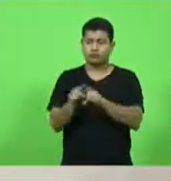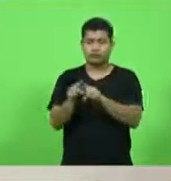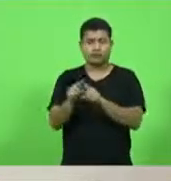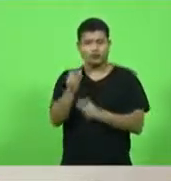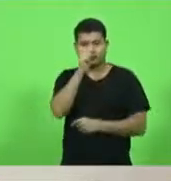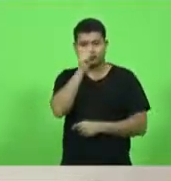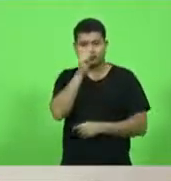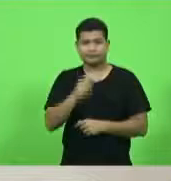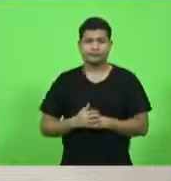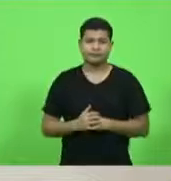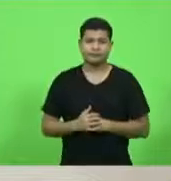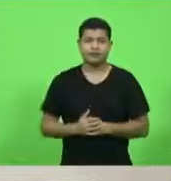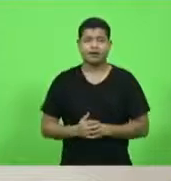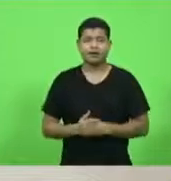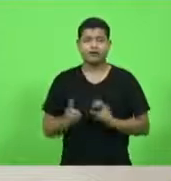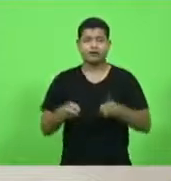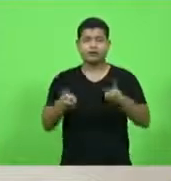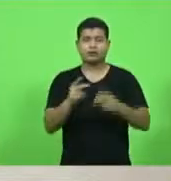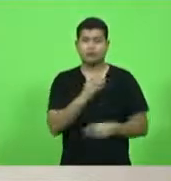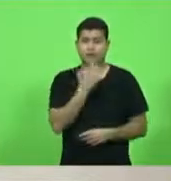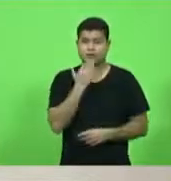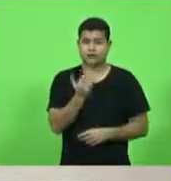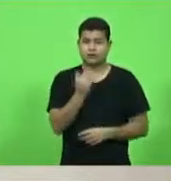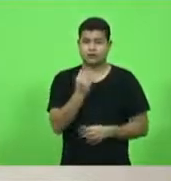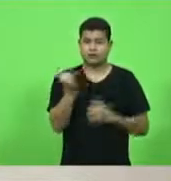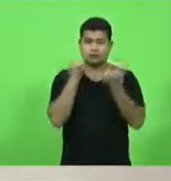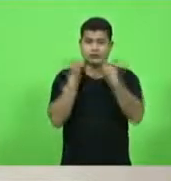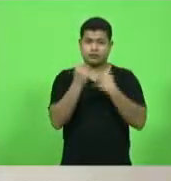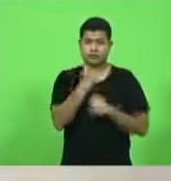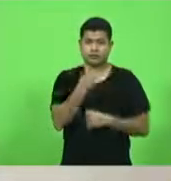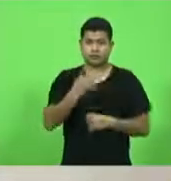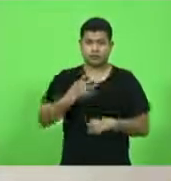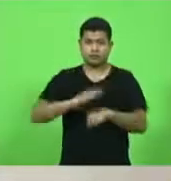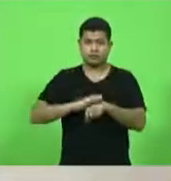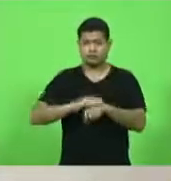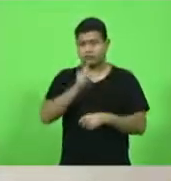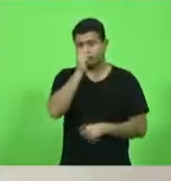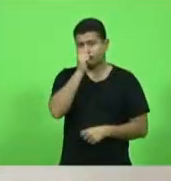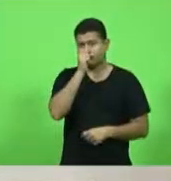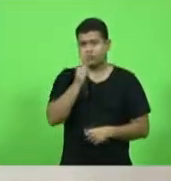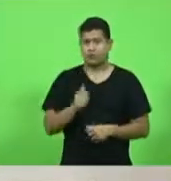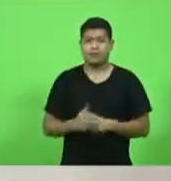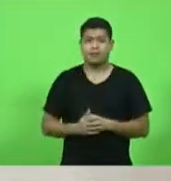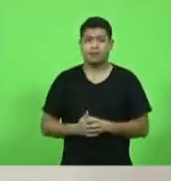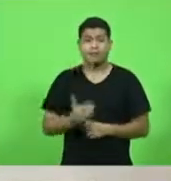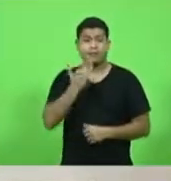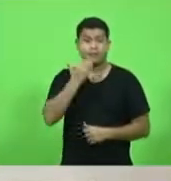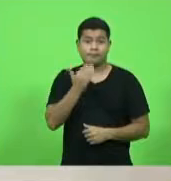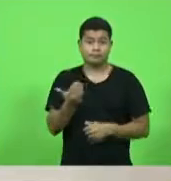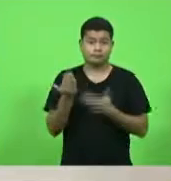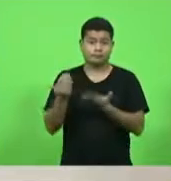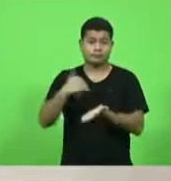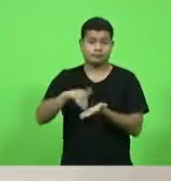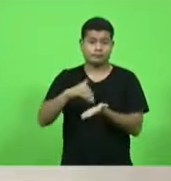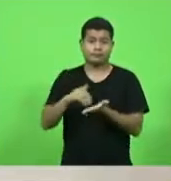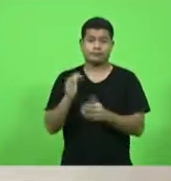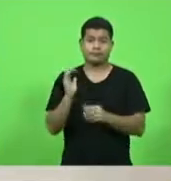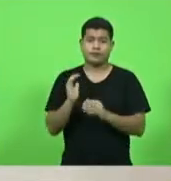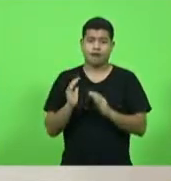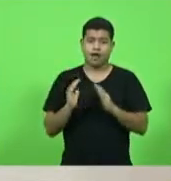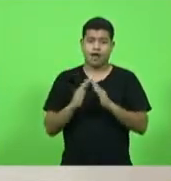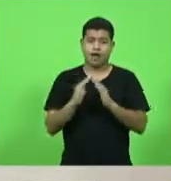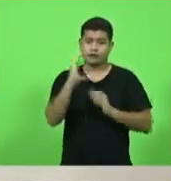Dando continuidade, pedido de informação número 14, autor, deputado João Amin, solicitando ao secretário de Estado da Casa